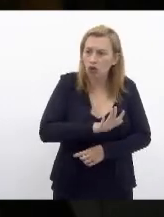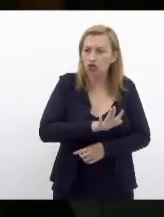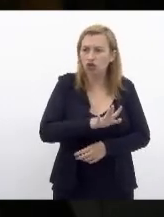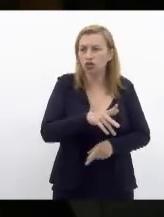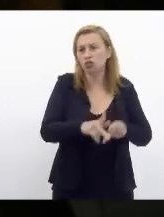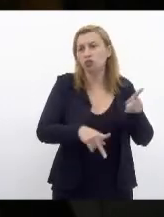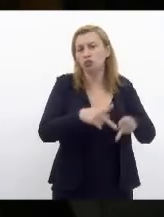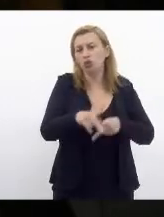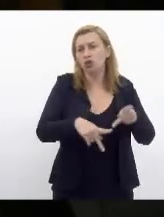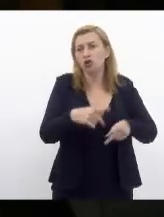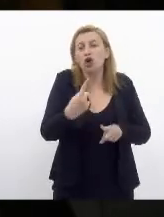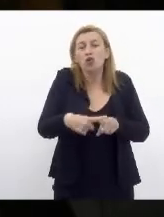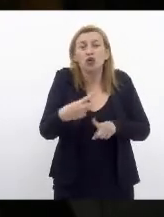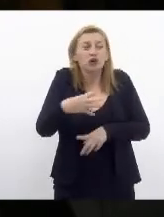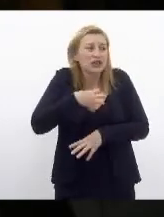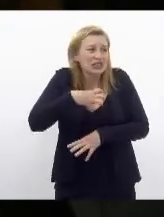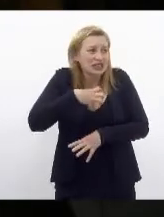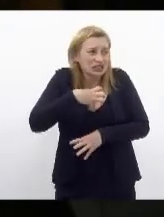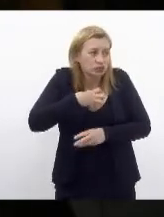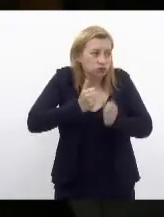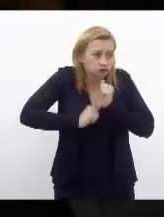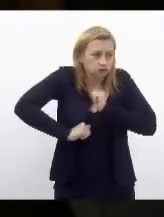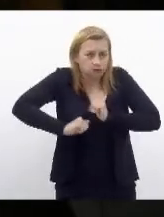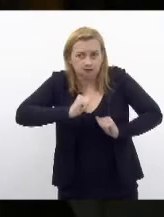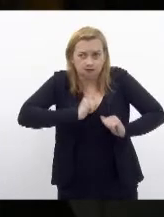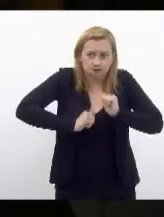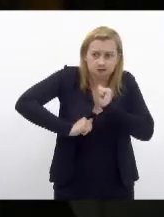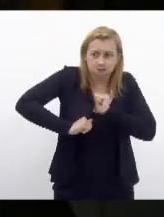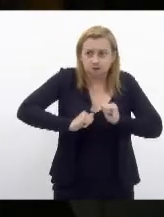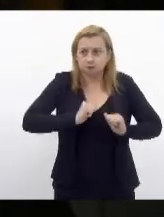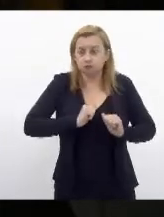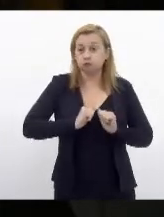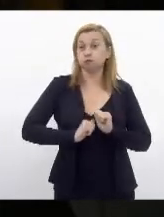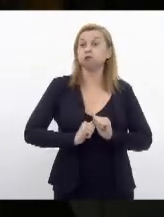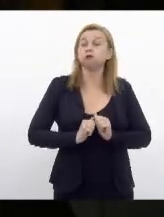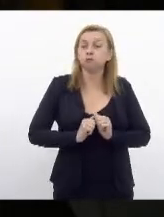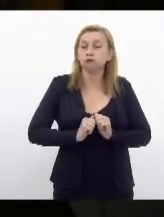Porque o sentimento de ódio acaba